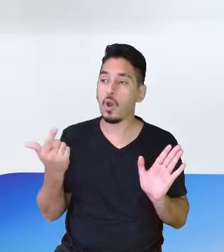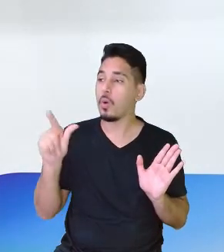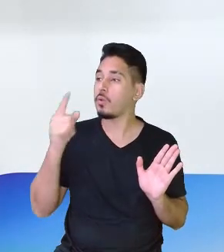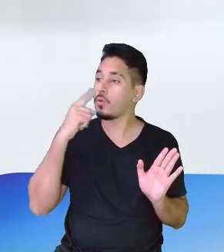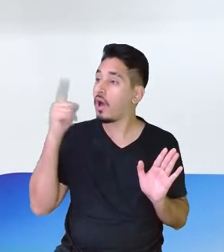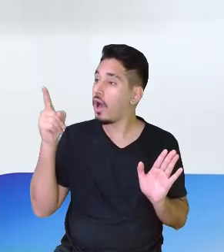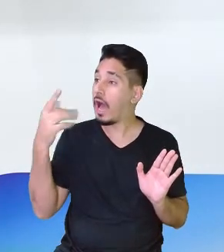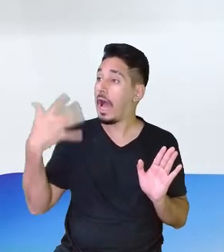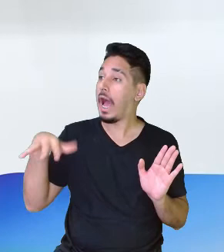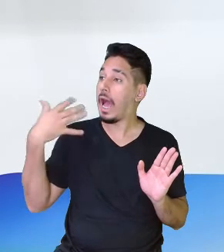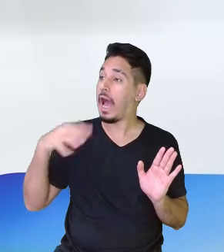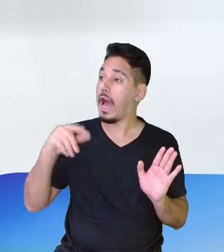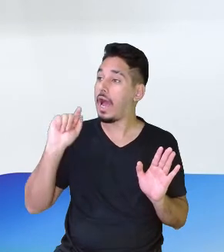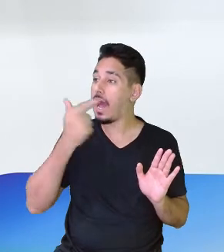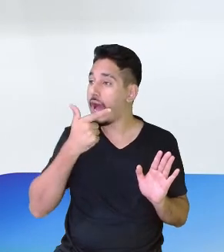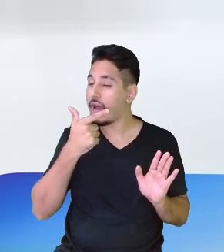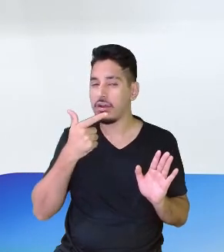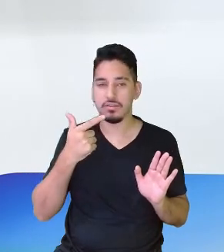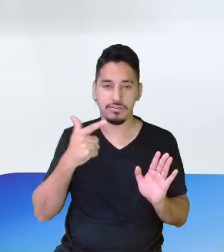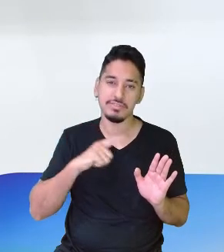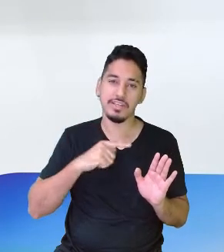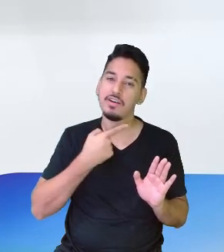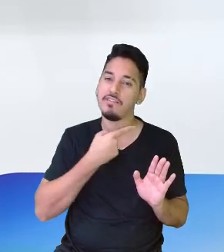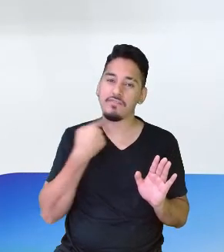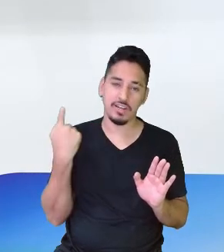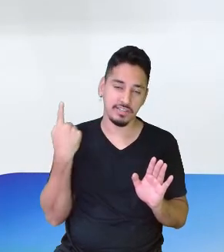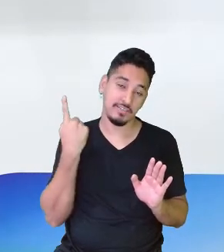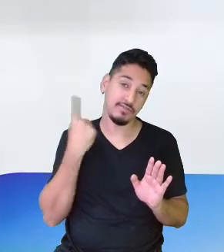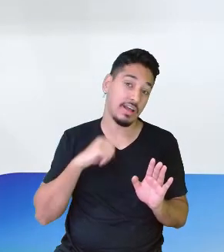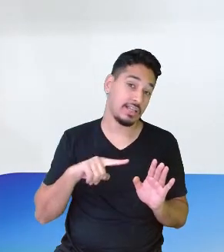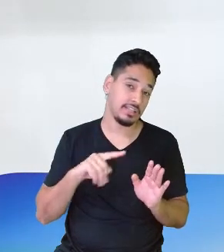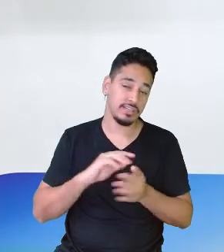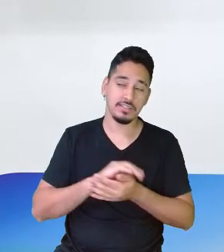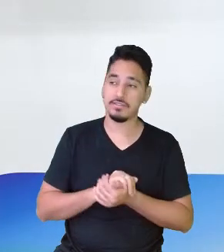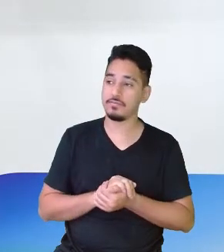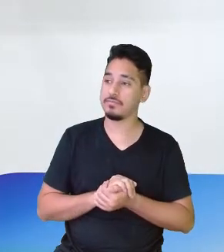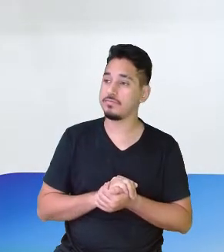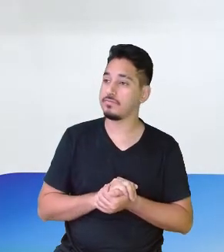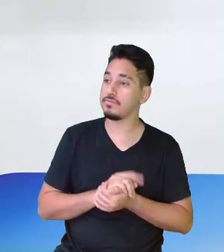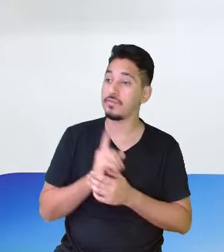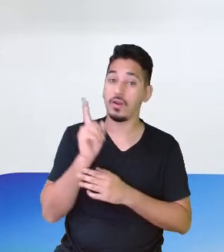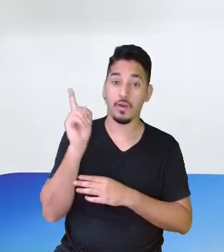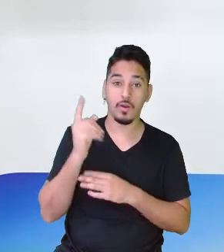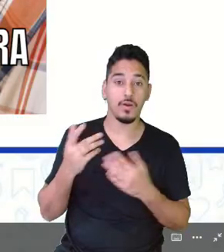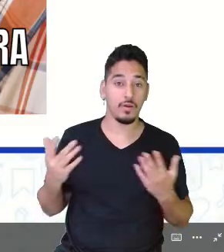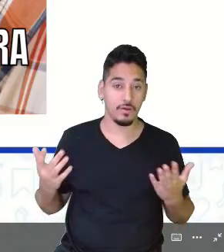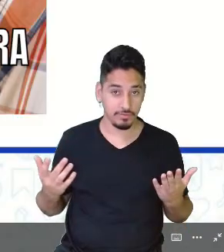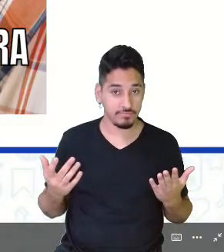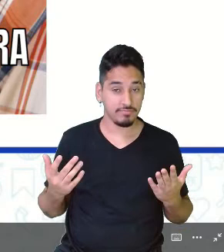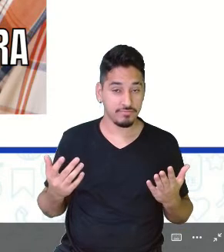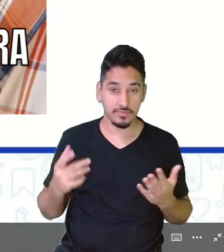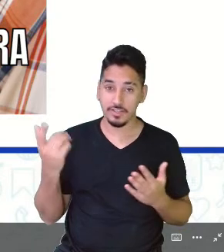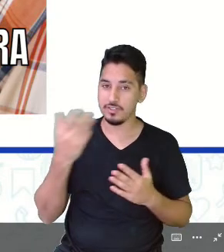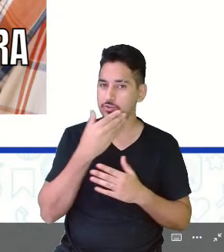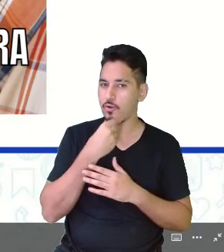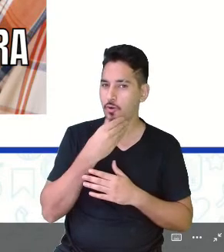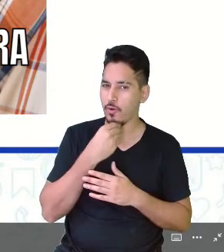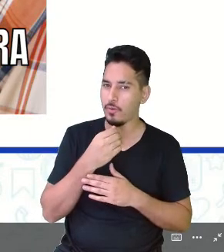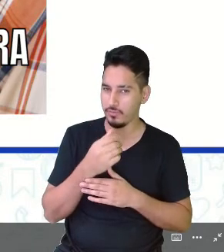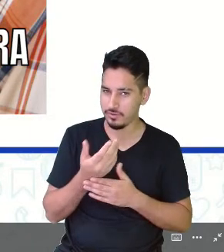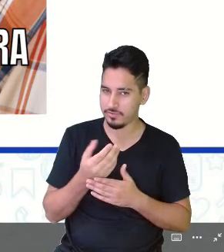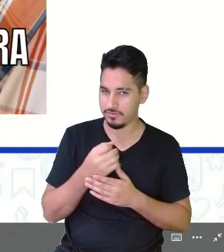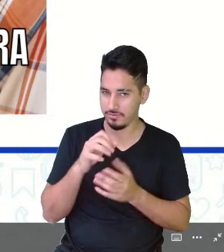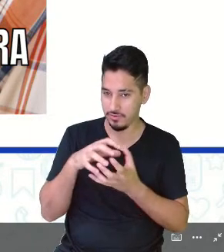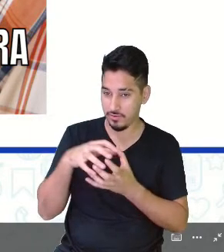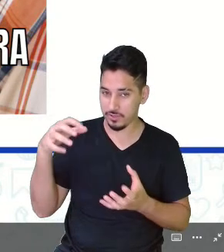né? Então, ele tem essa validade um pouco curta. Aí eu trouxe, um senhor, isso aí, acho que este senhor vocês conhecem, né? O